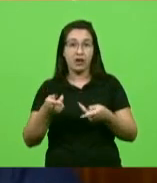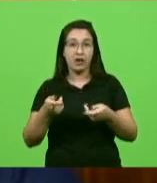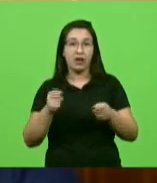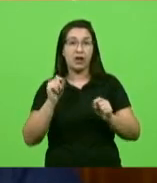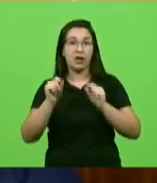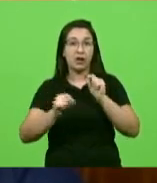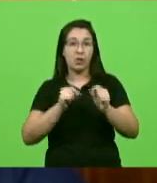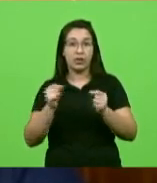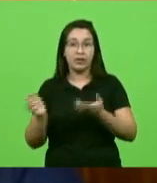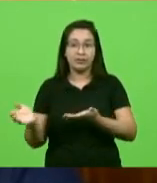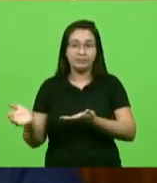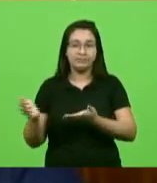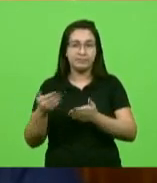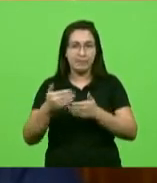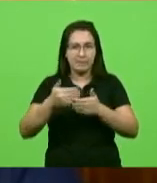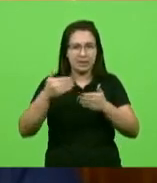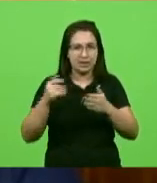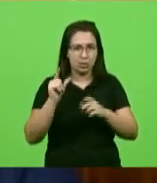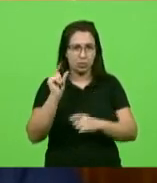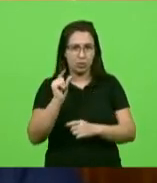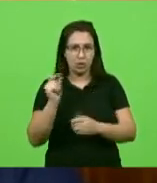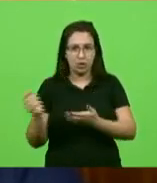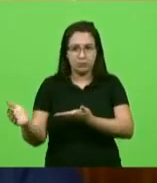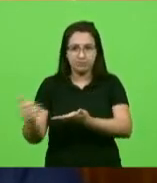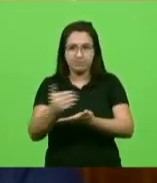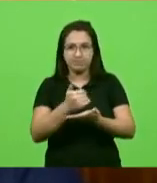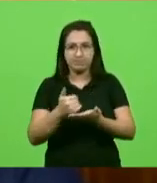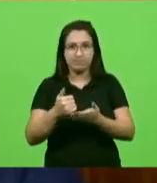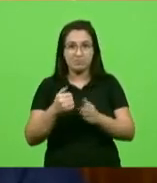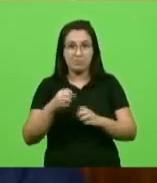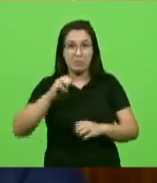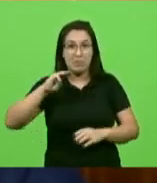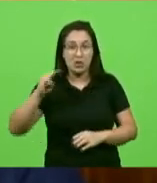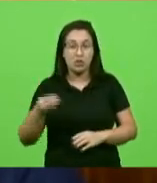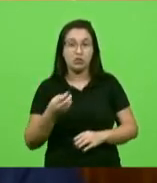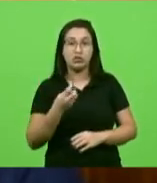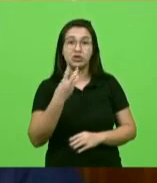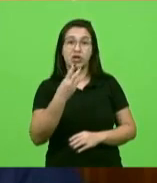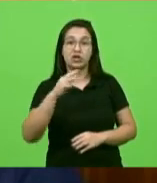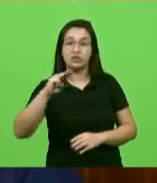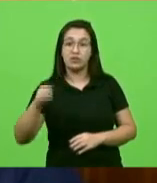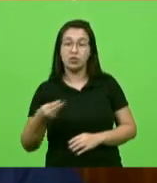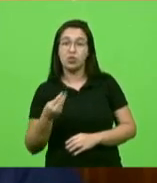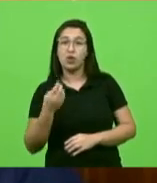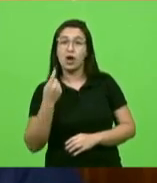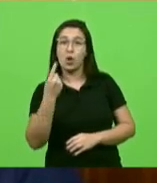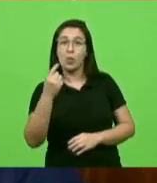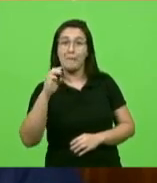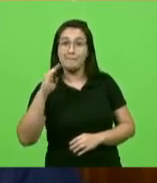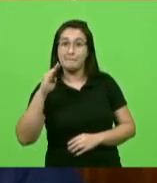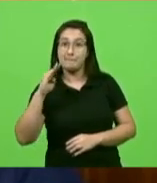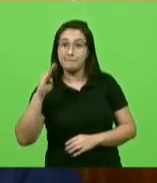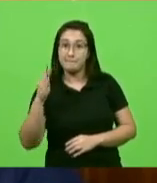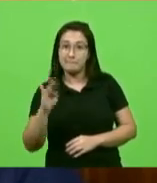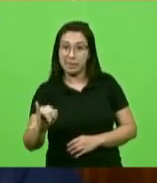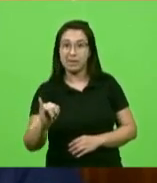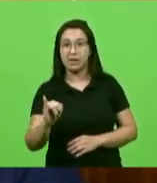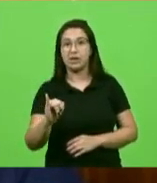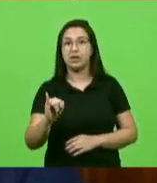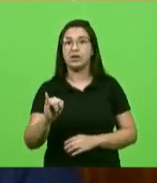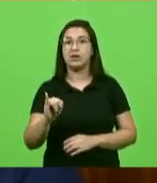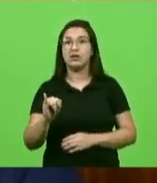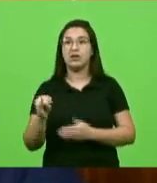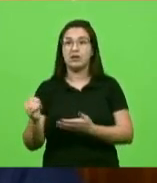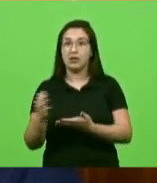janeiro. Abro aspas. Com 3,1 bilhões, Santa Catarina registra a